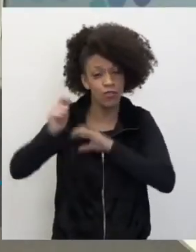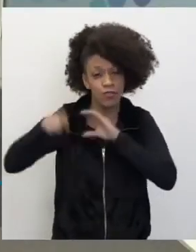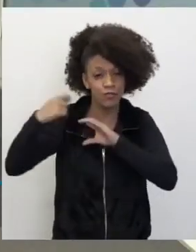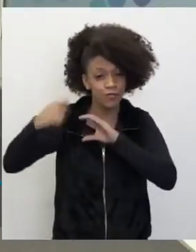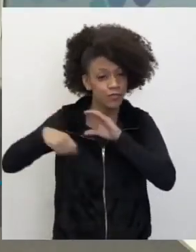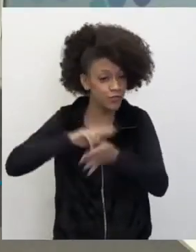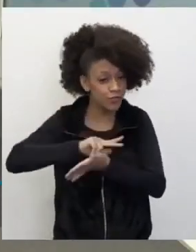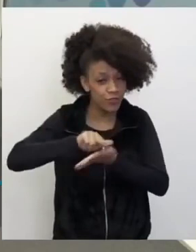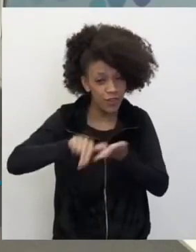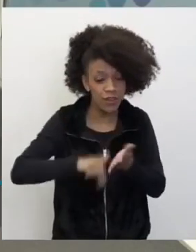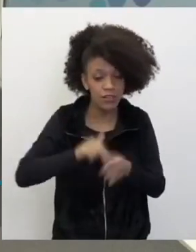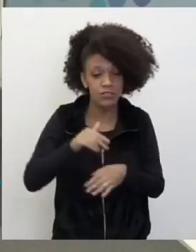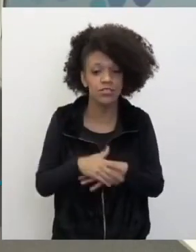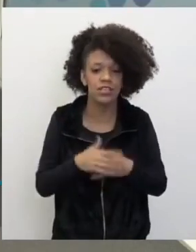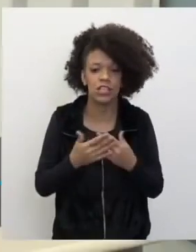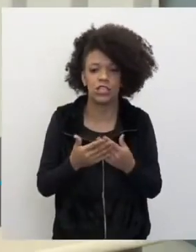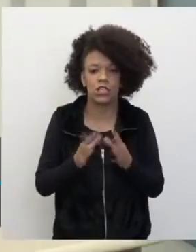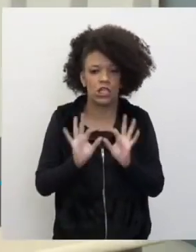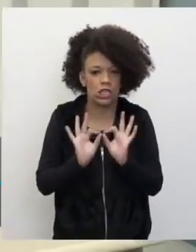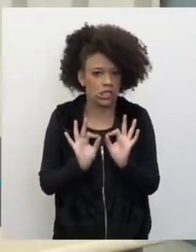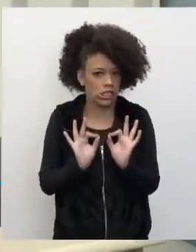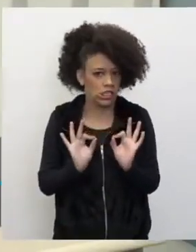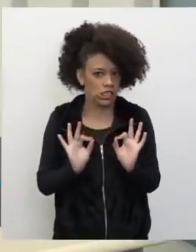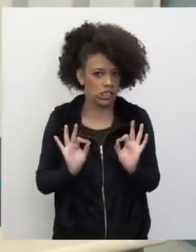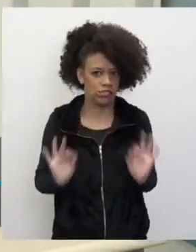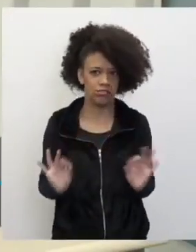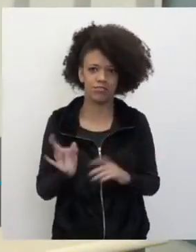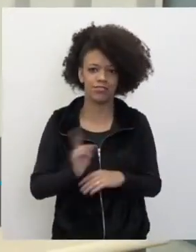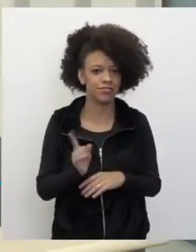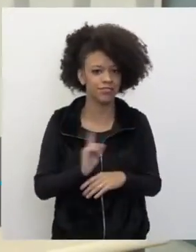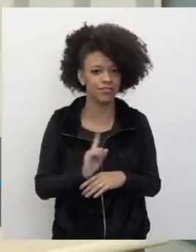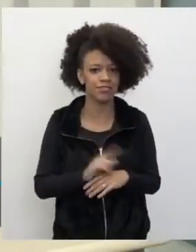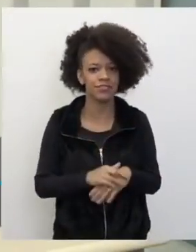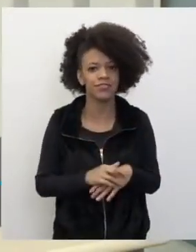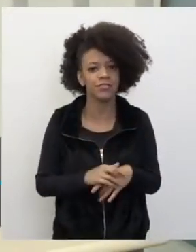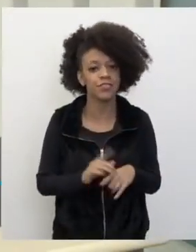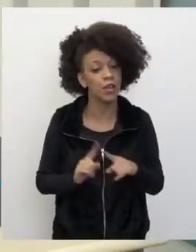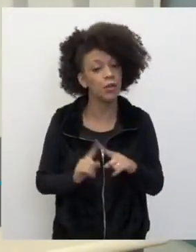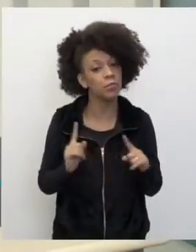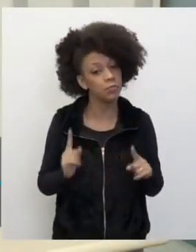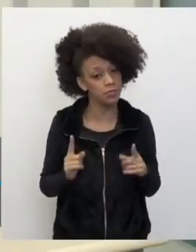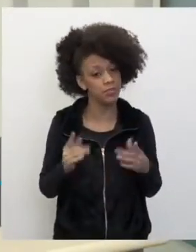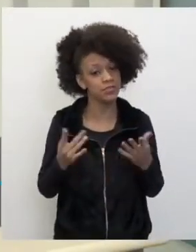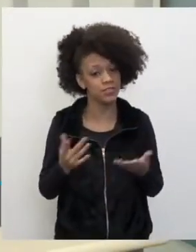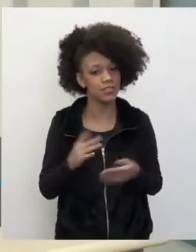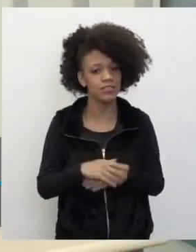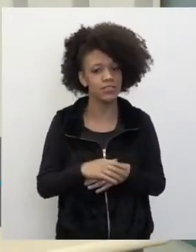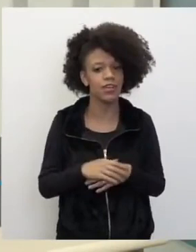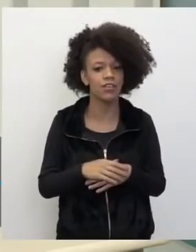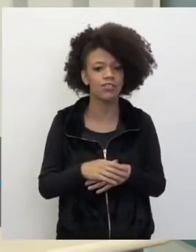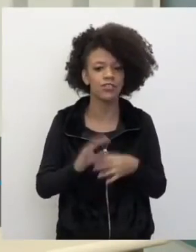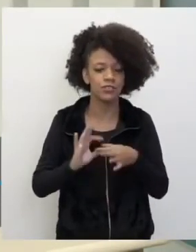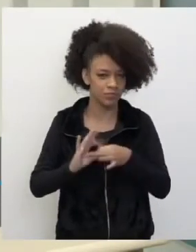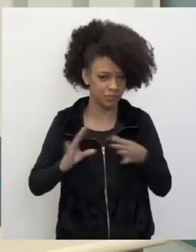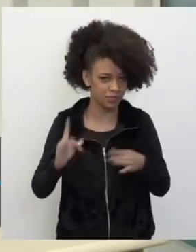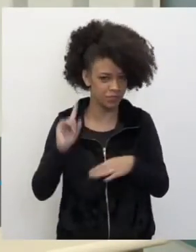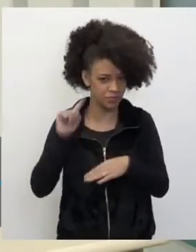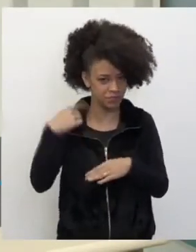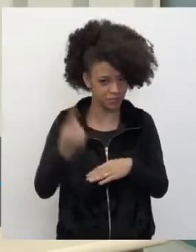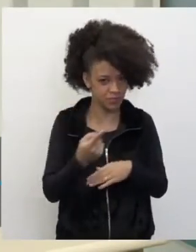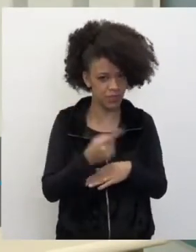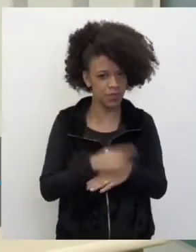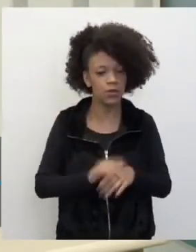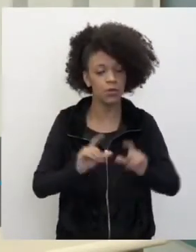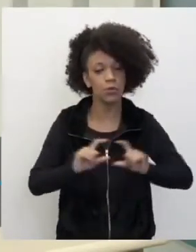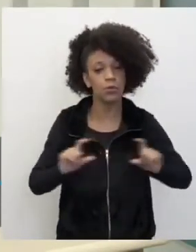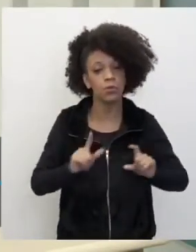chegar nesse. Olha que não foi aquela perfeição, né? Mas eu vou disponibilizar para vocês depois, turma, o